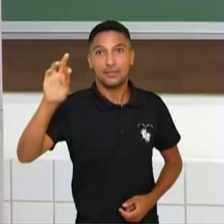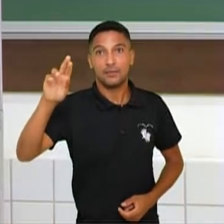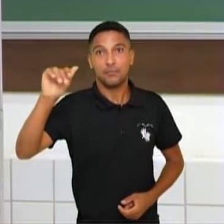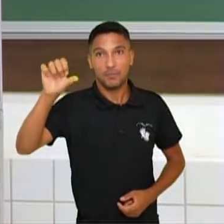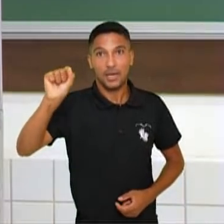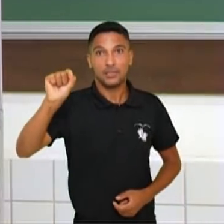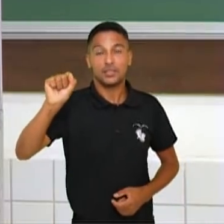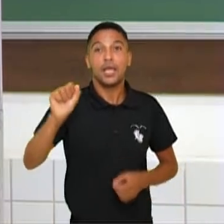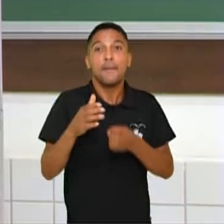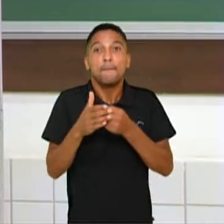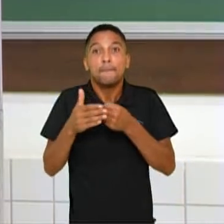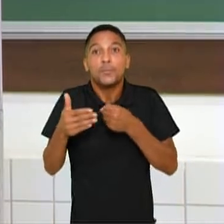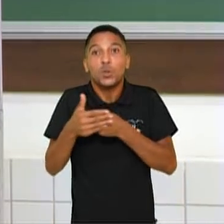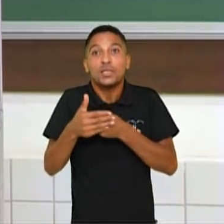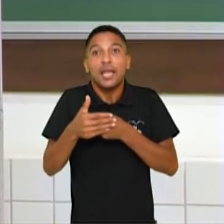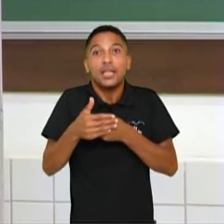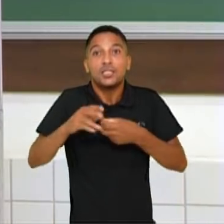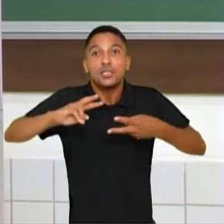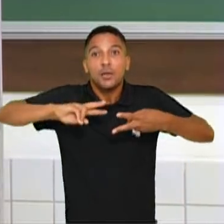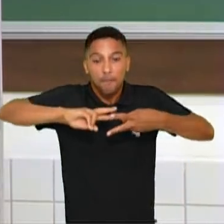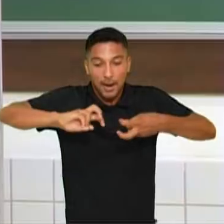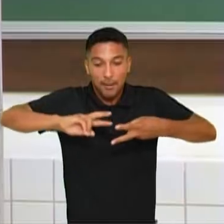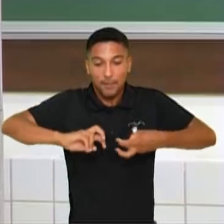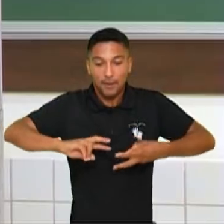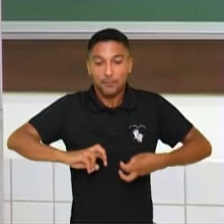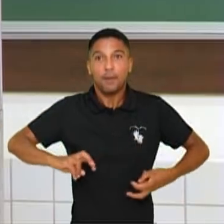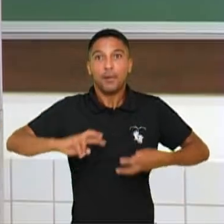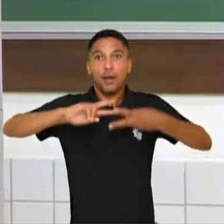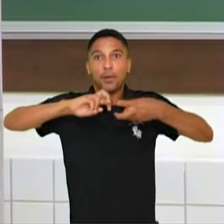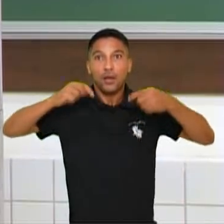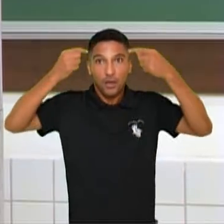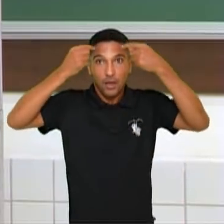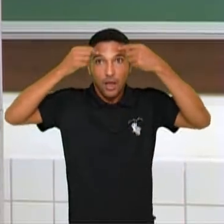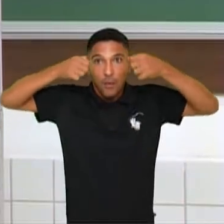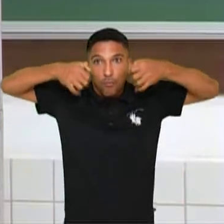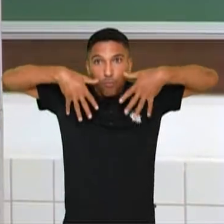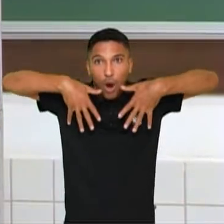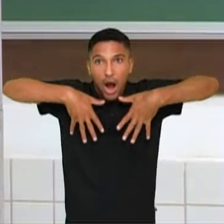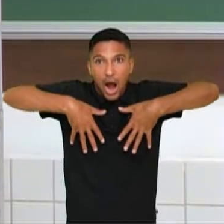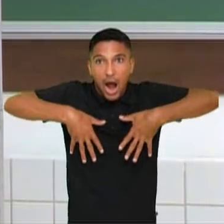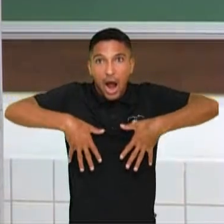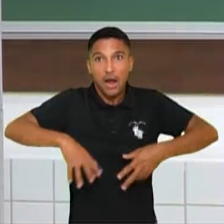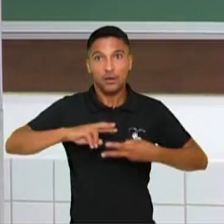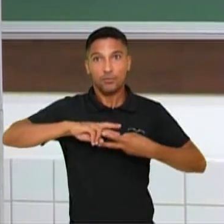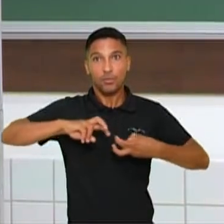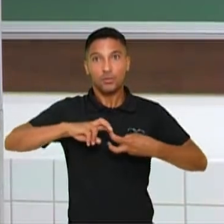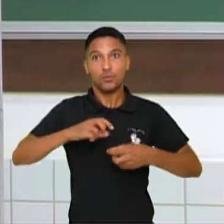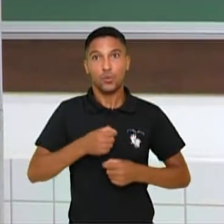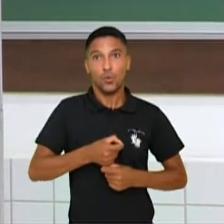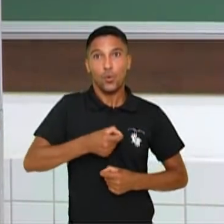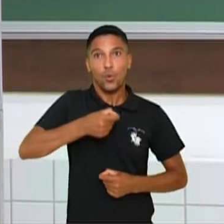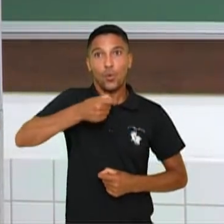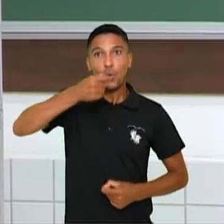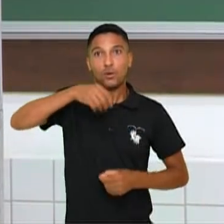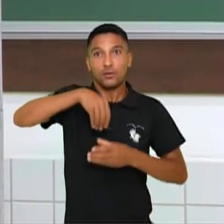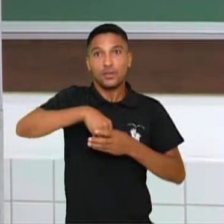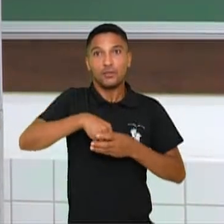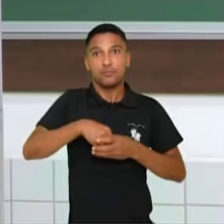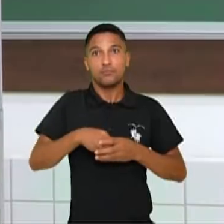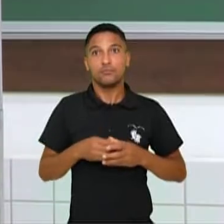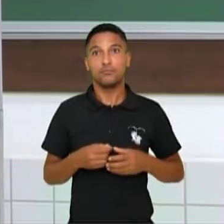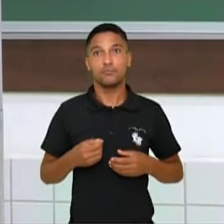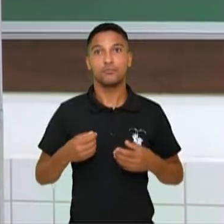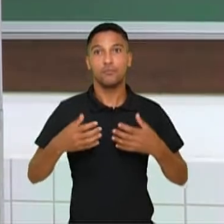nervoso. Então, as vértebras são esses conjuntos de ossos que percorrem toda a nossa coluna e elas têm